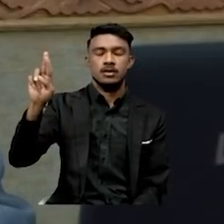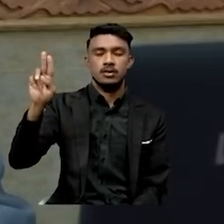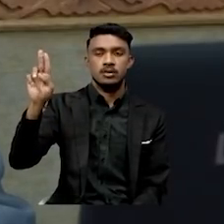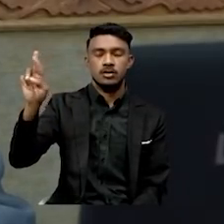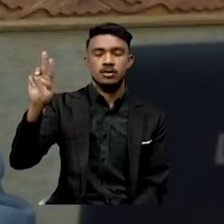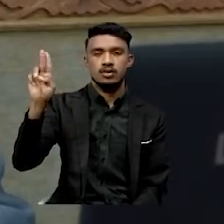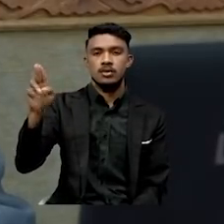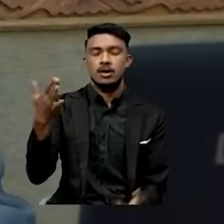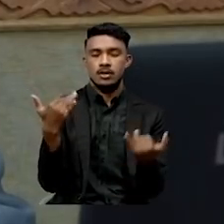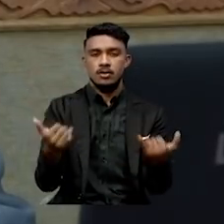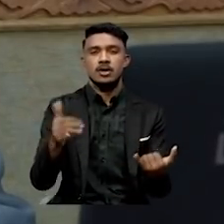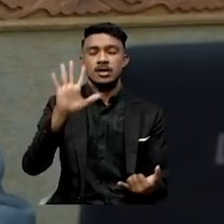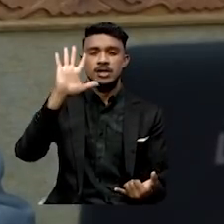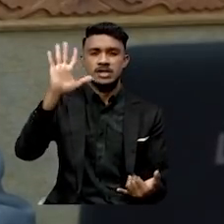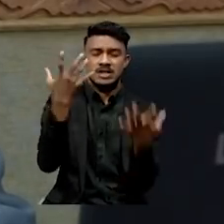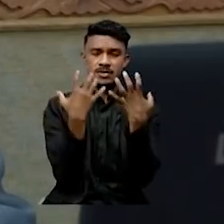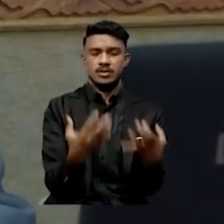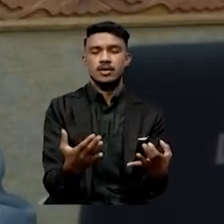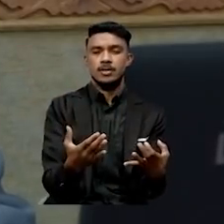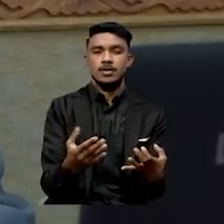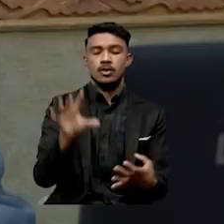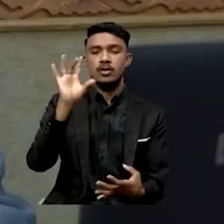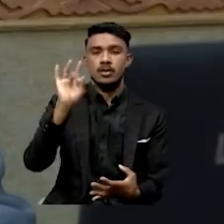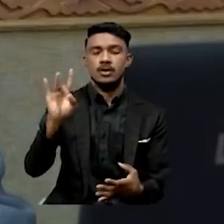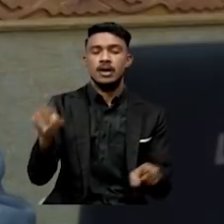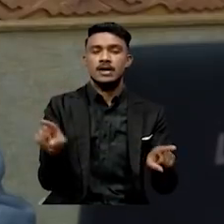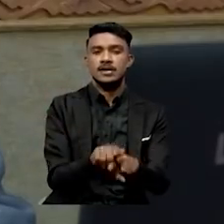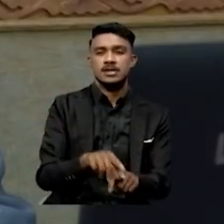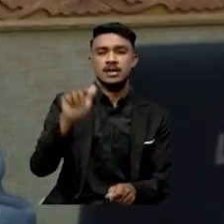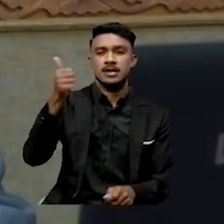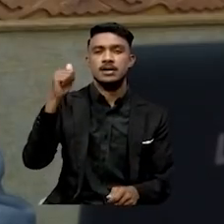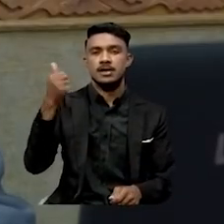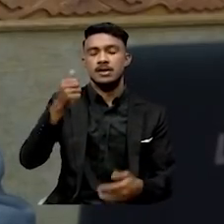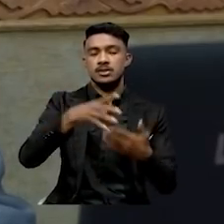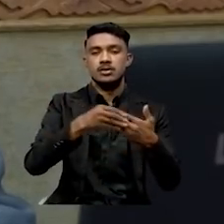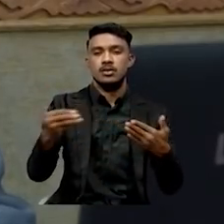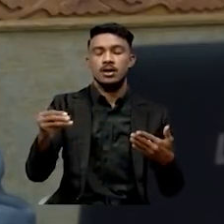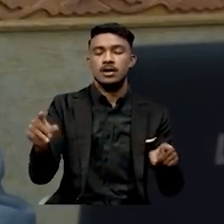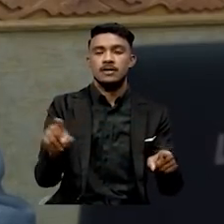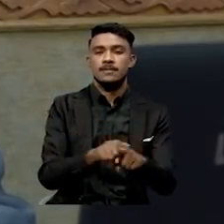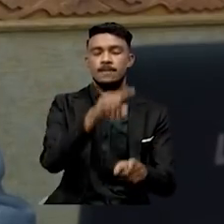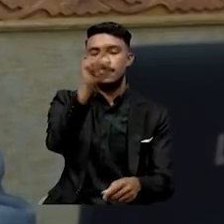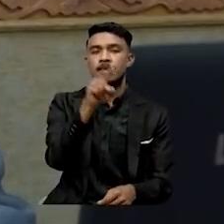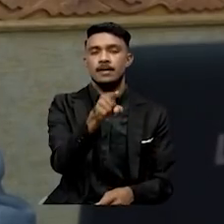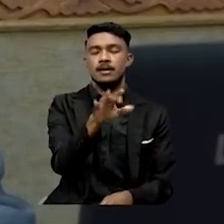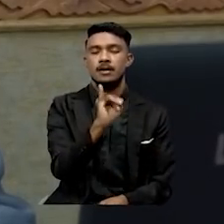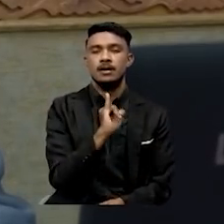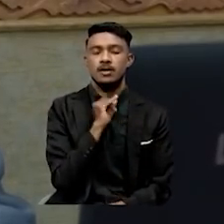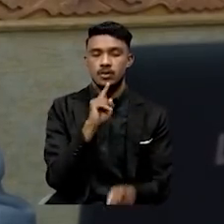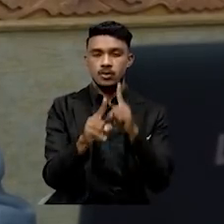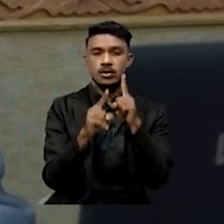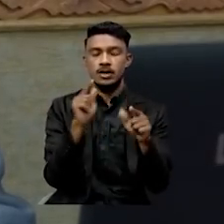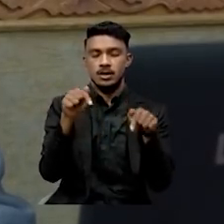beke agora ne faam ba 8,5 ne $10 ona ke stan ida ne ba amnia hau kolie ne